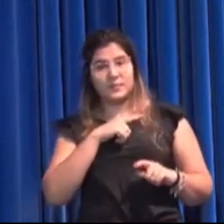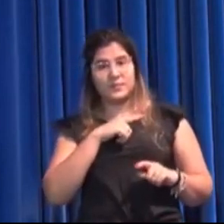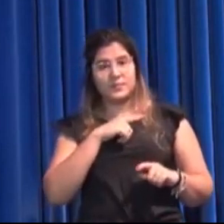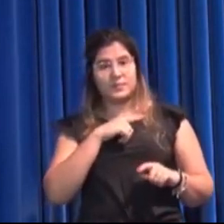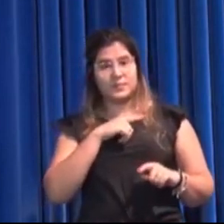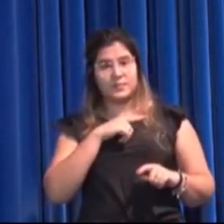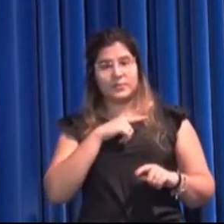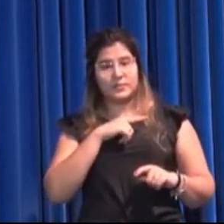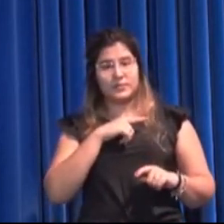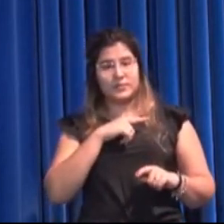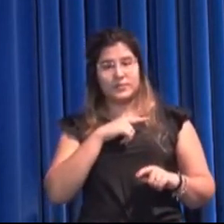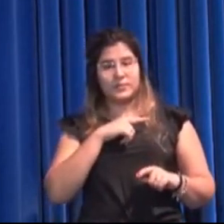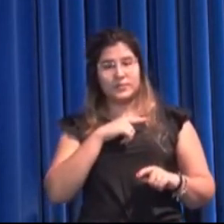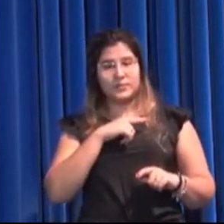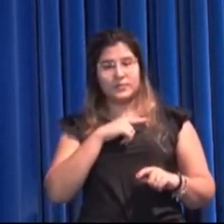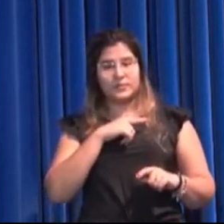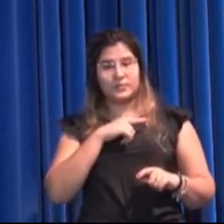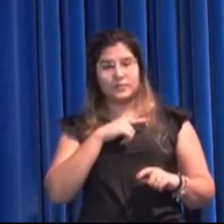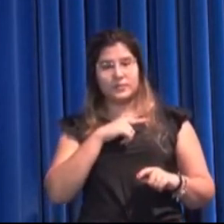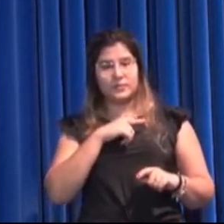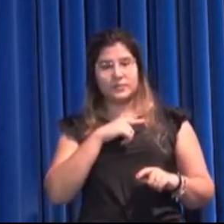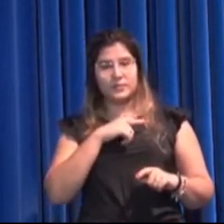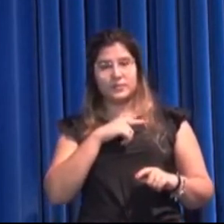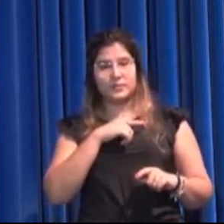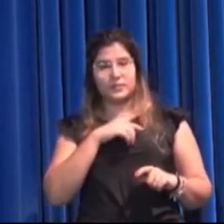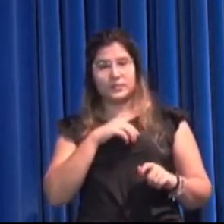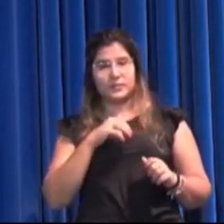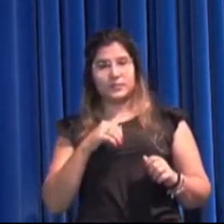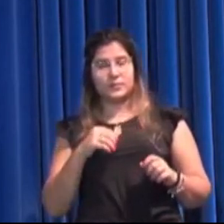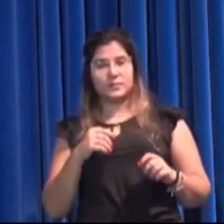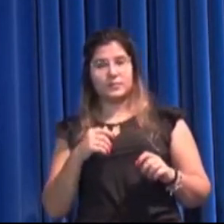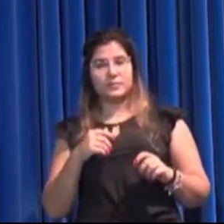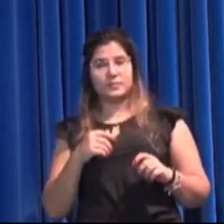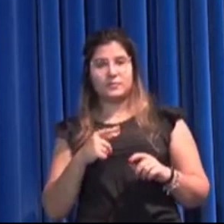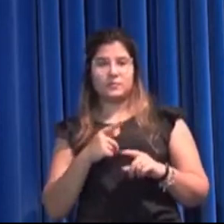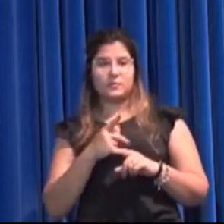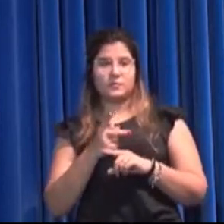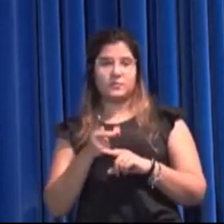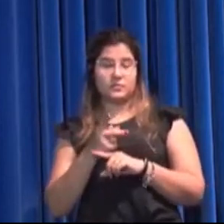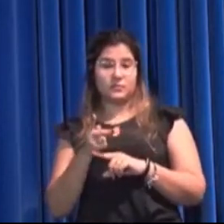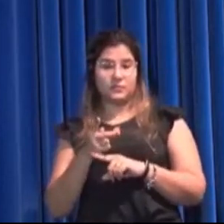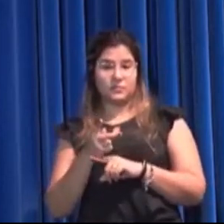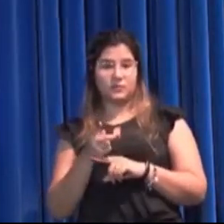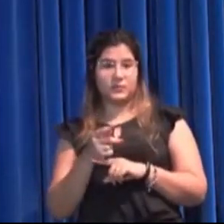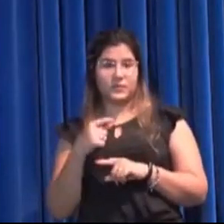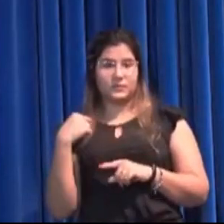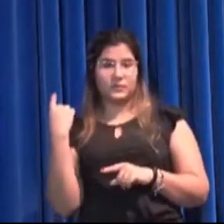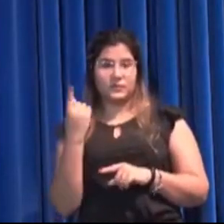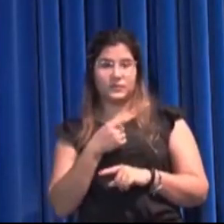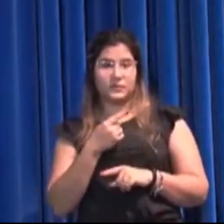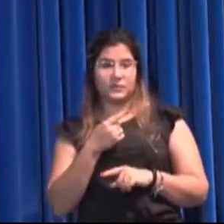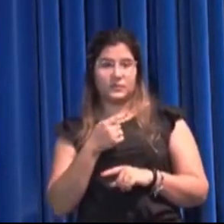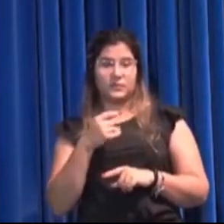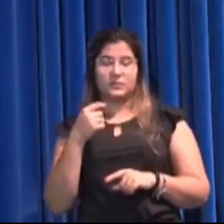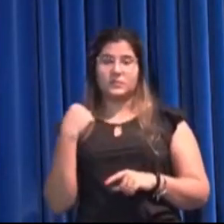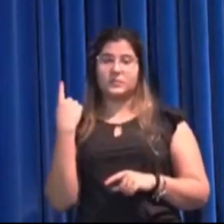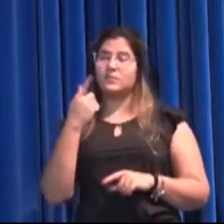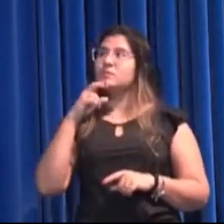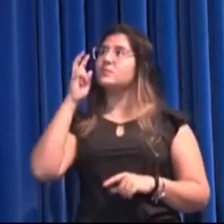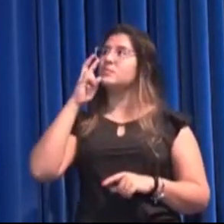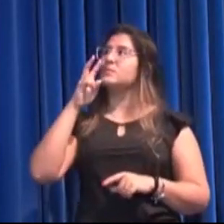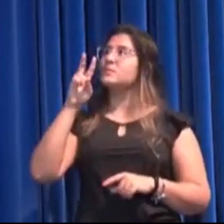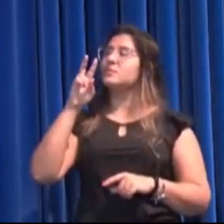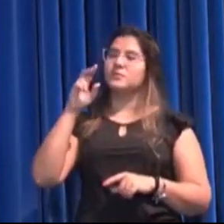movimento de retorno. O movimento de retorno que nós vemos na palavra de Deus